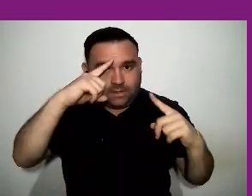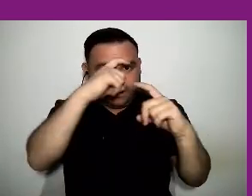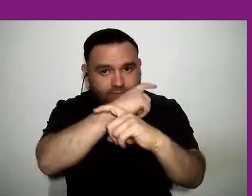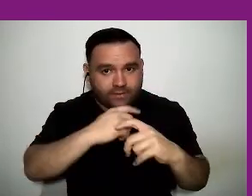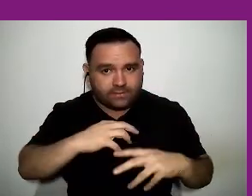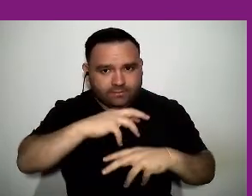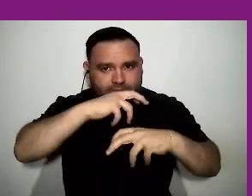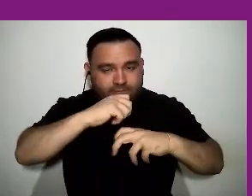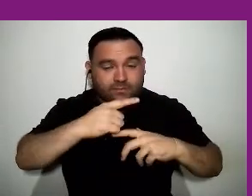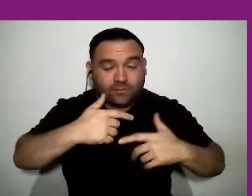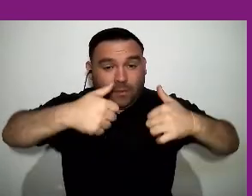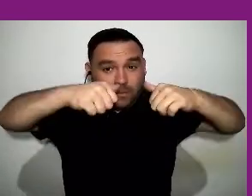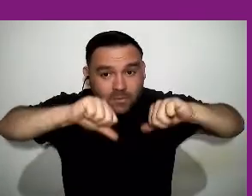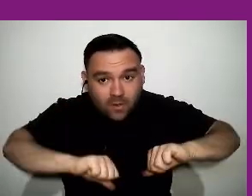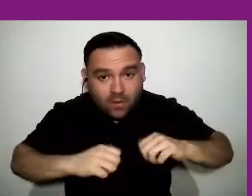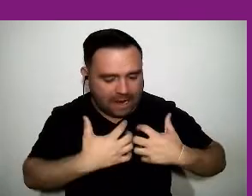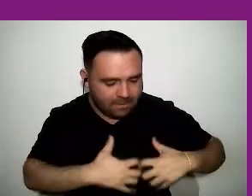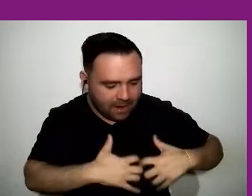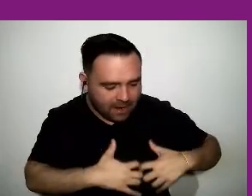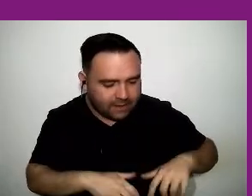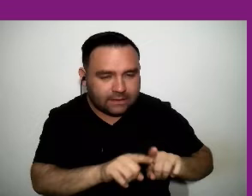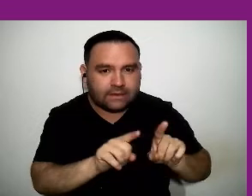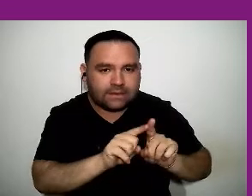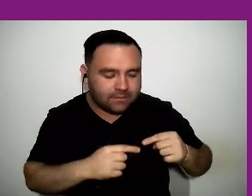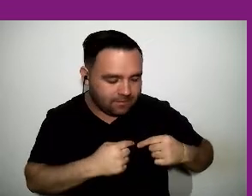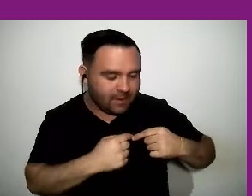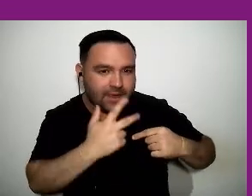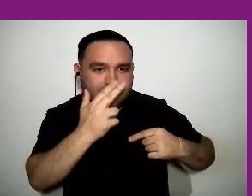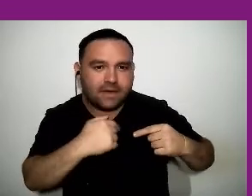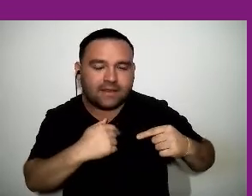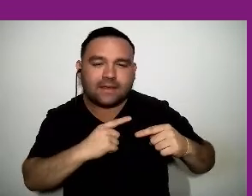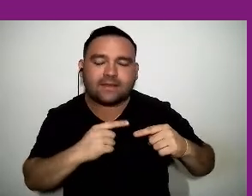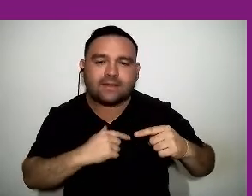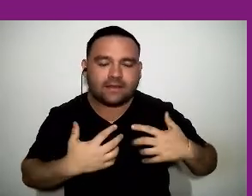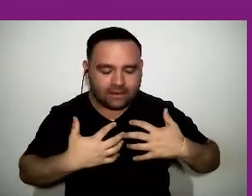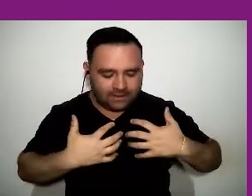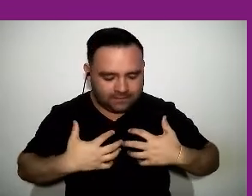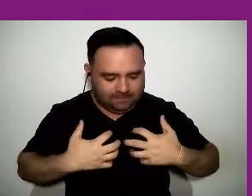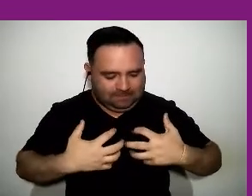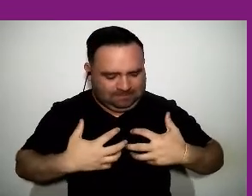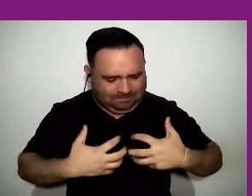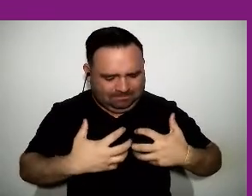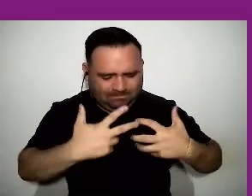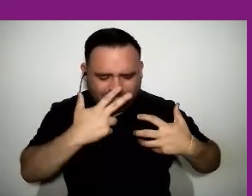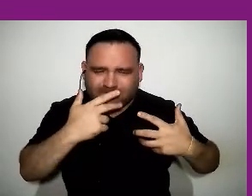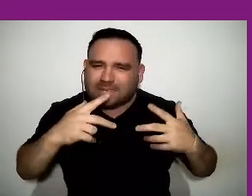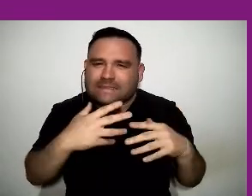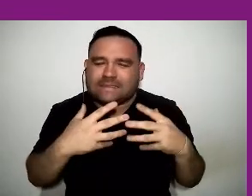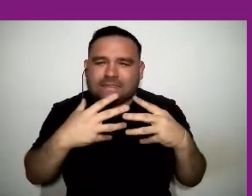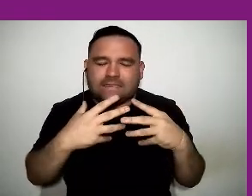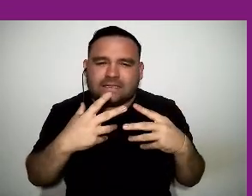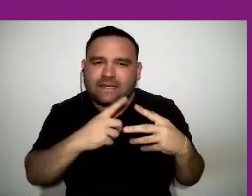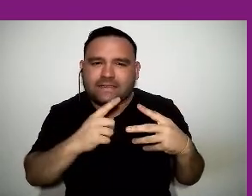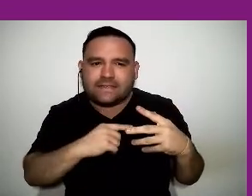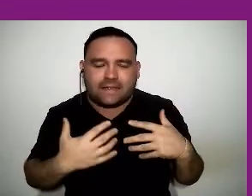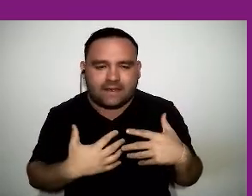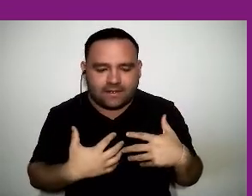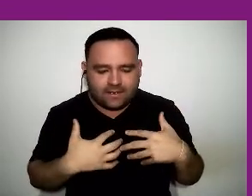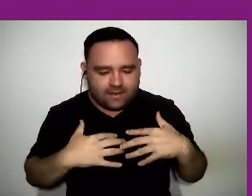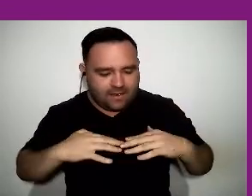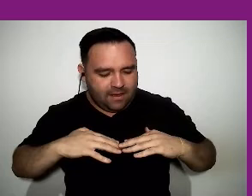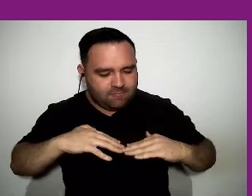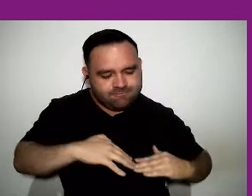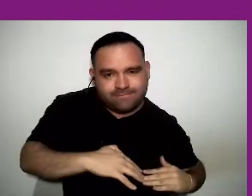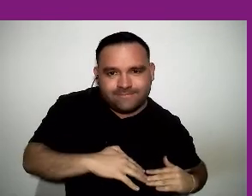tem uma piora mecânica, a curva PV do sistema respiratório, ela se desvia para a direita e para